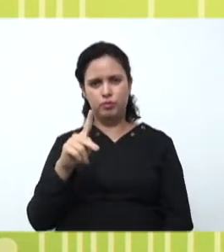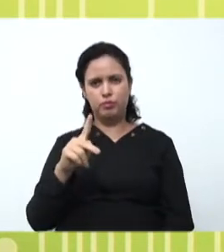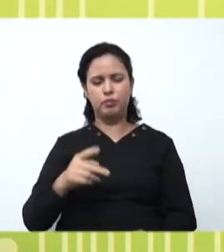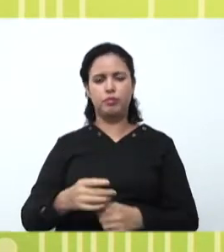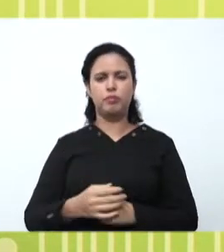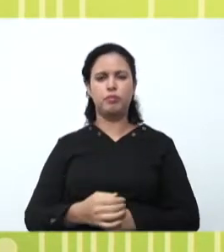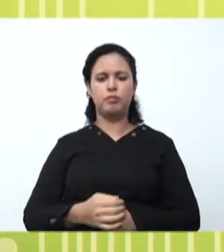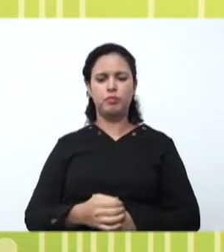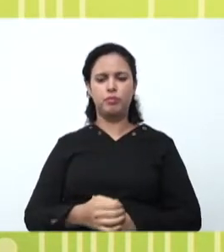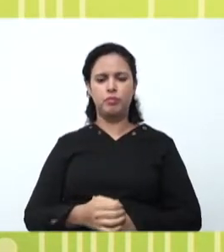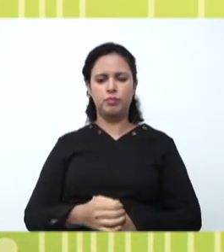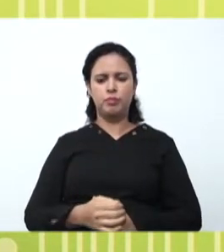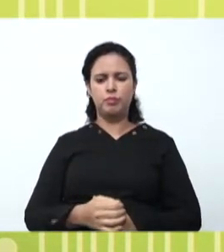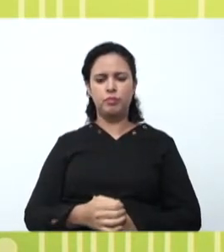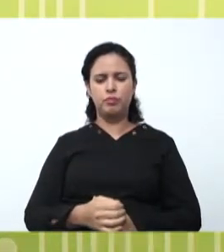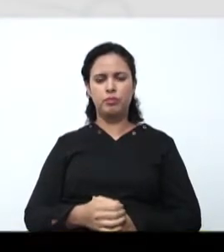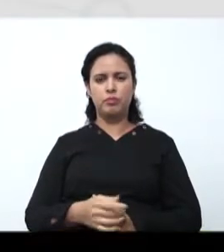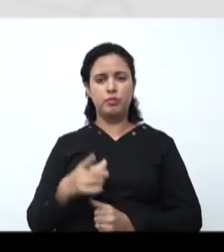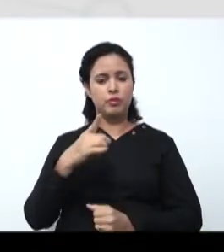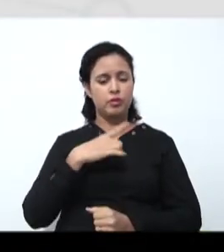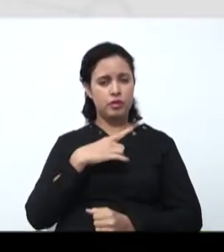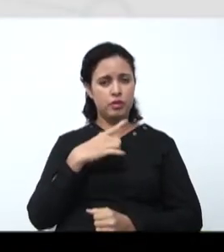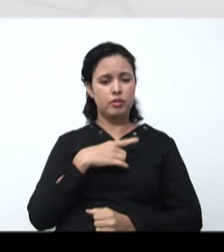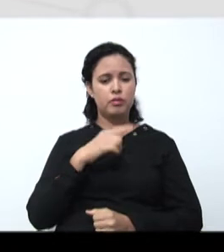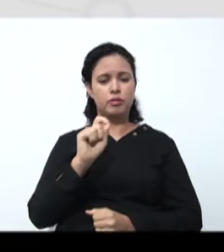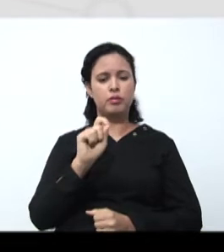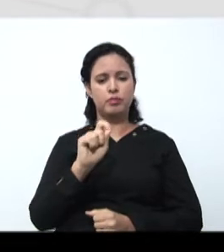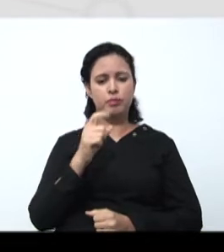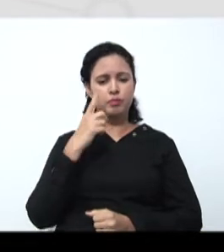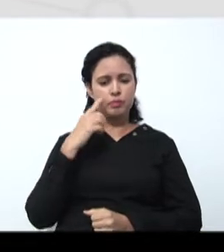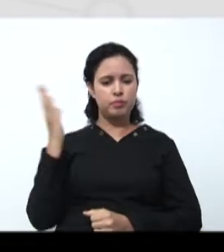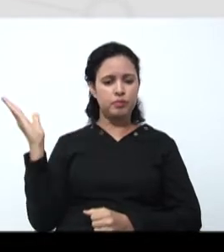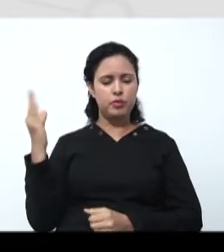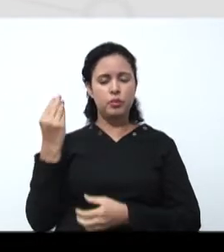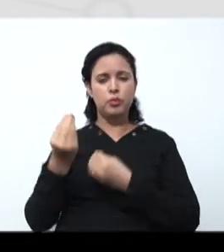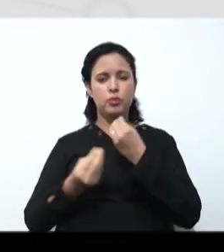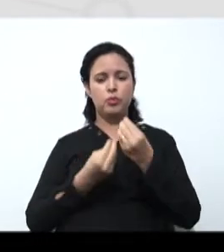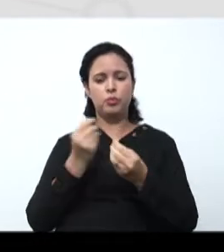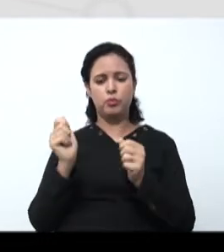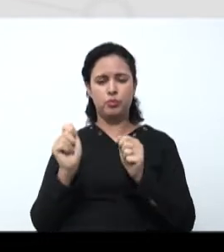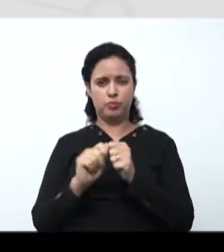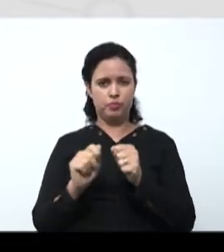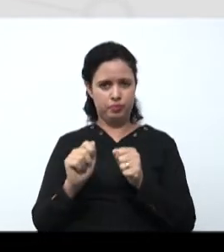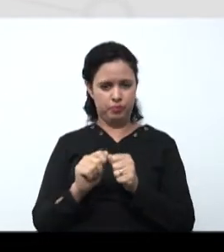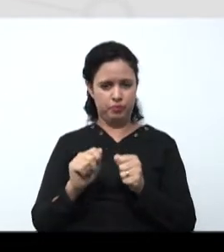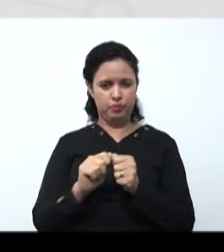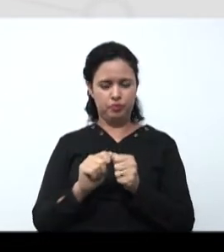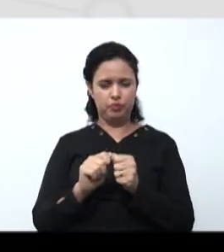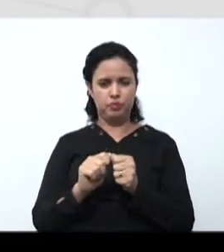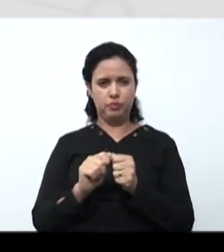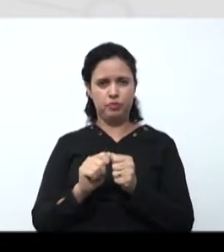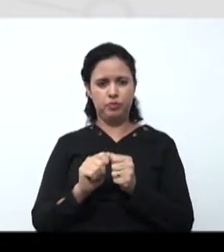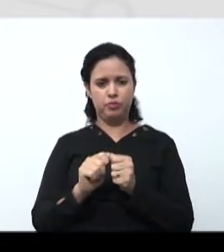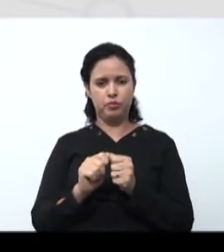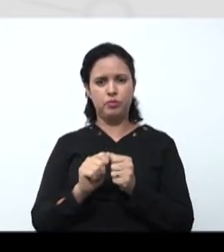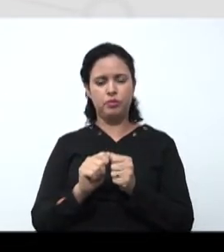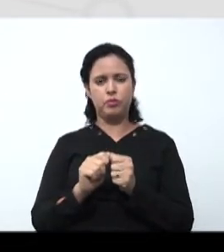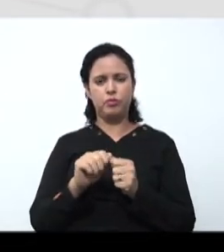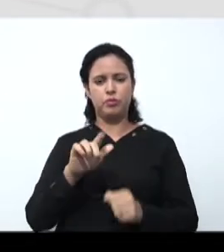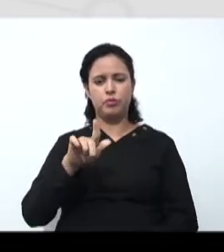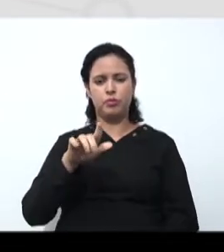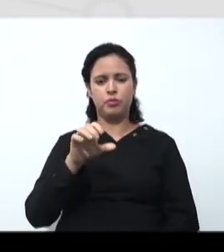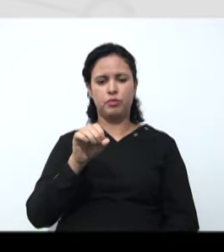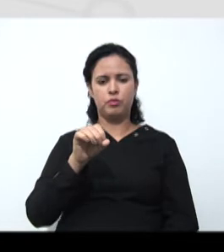certo. Então, a gente pode ver ali como promover essa governança. Então, tem como a